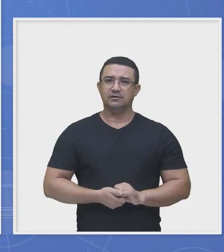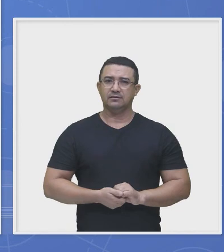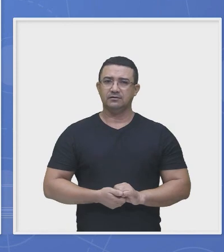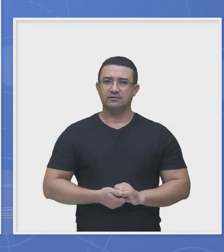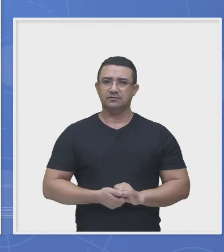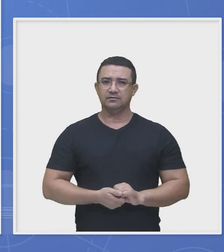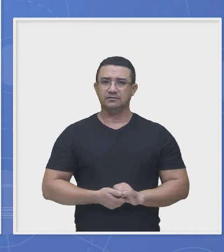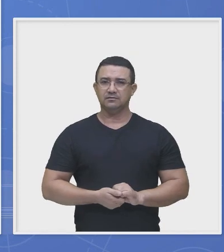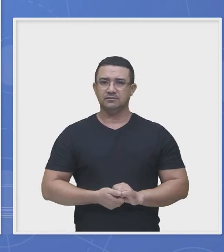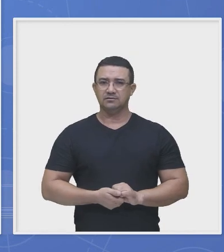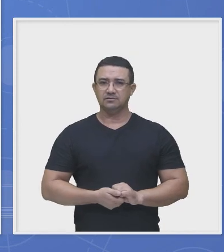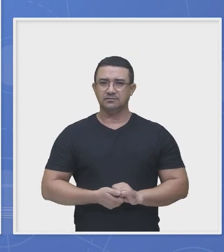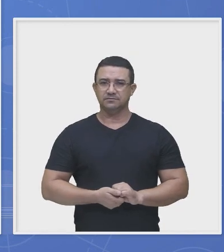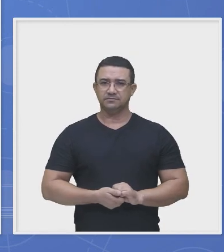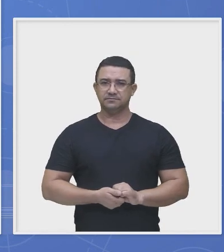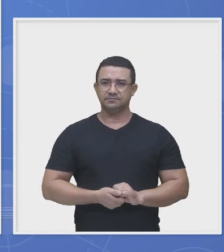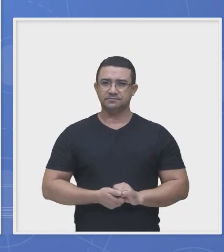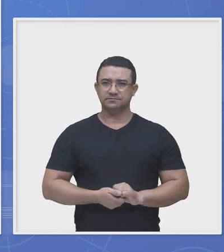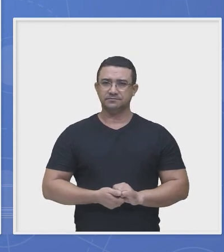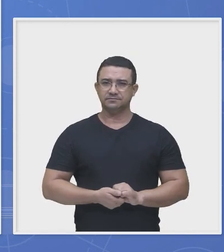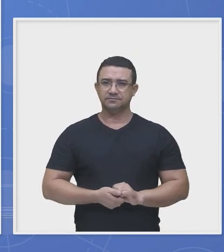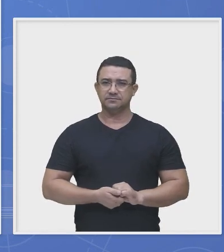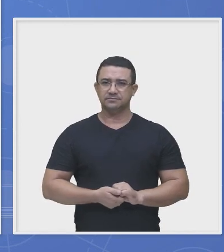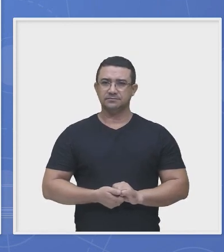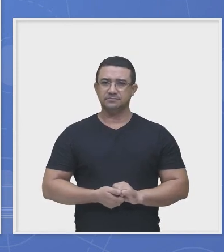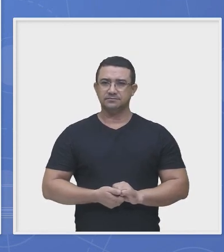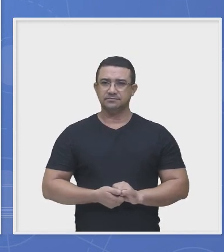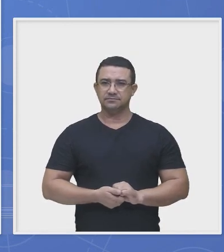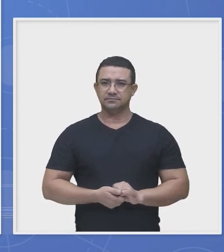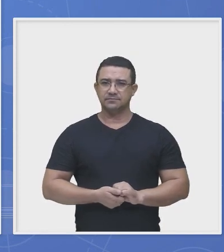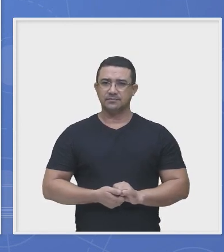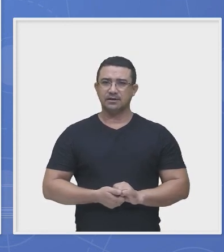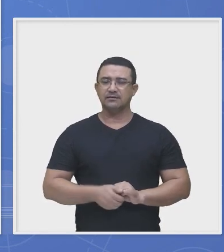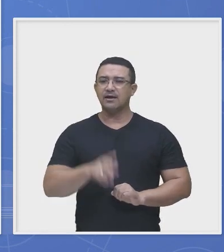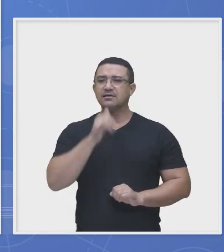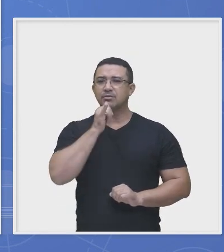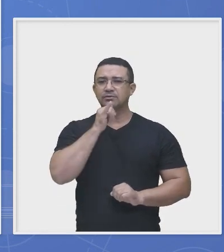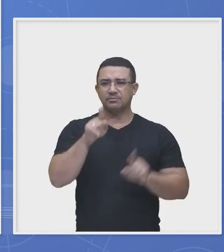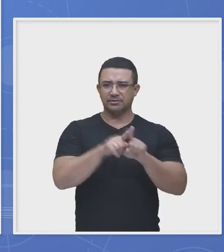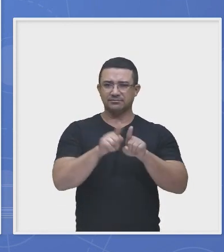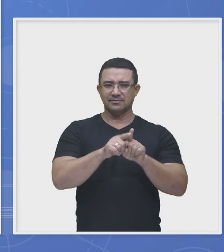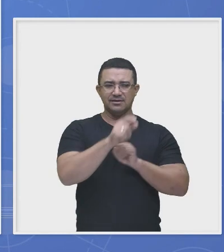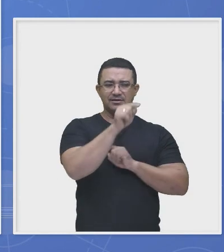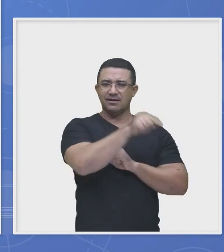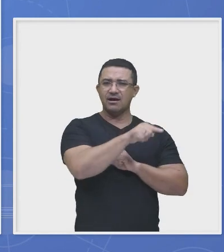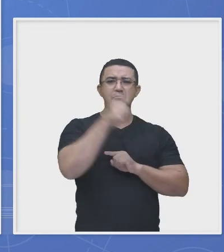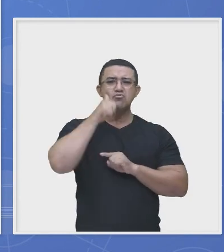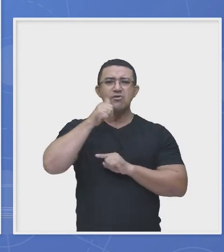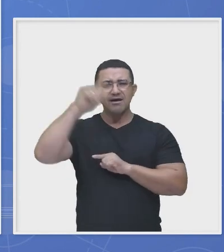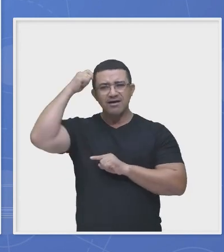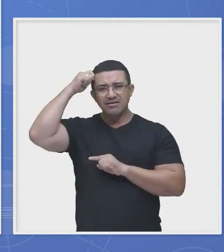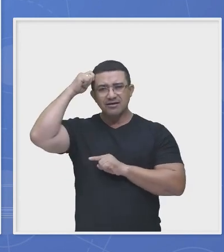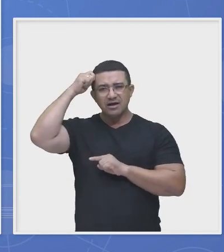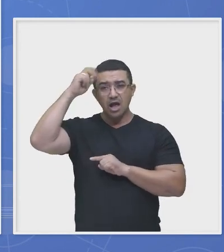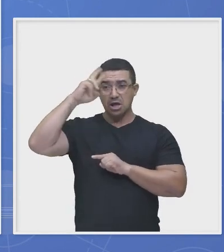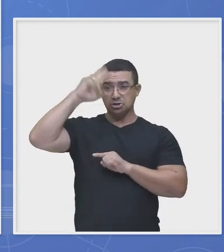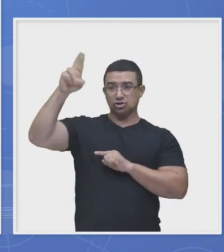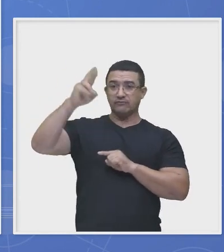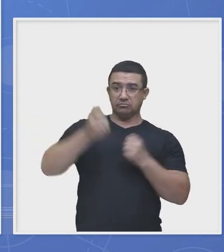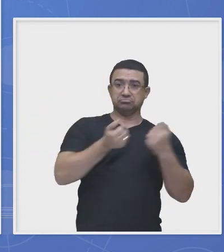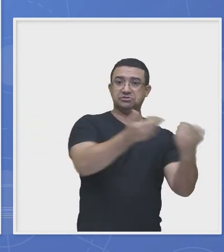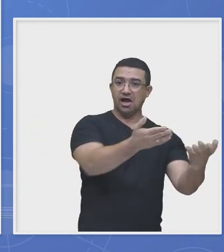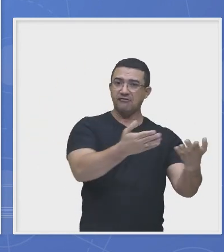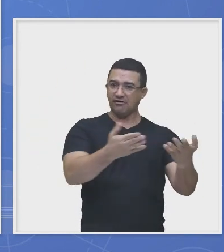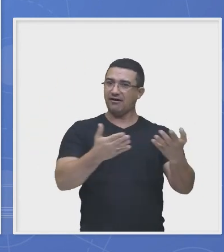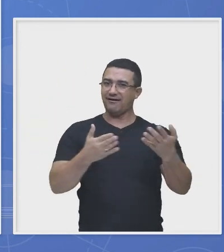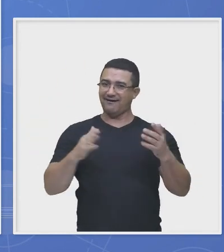Celebra, olha só, cria personagens como aquela que dá alegrias a Dona Inácia, sua patroa. Dona Inácia não gostava de crianças, ela vivia